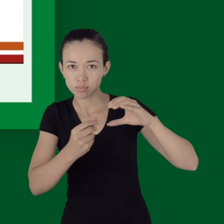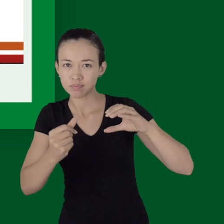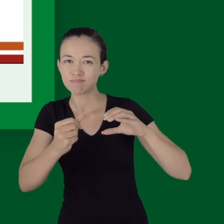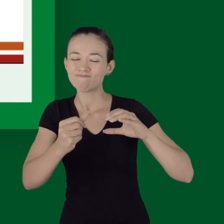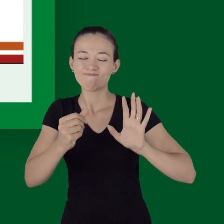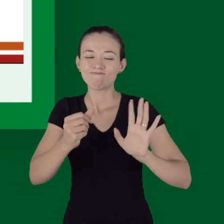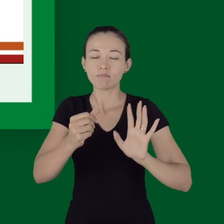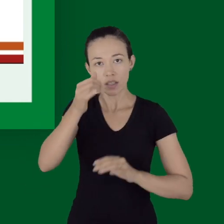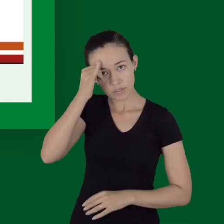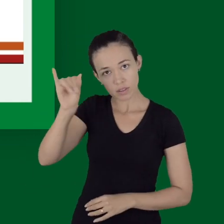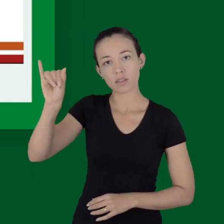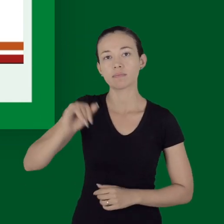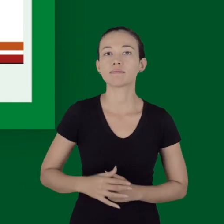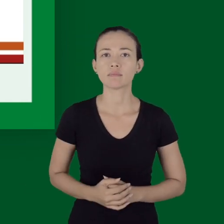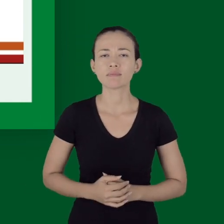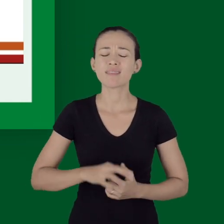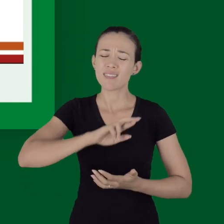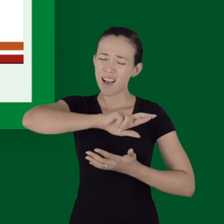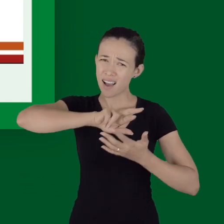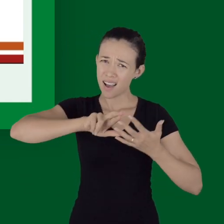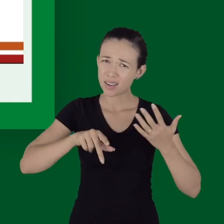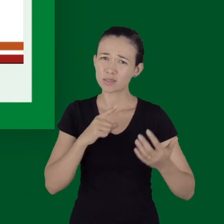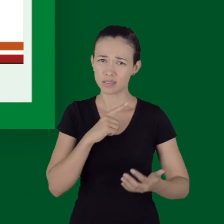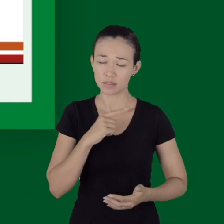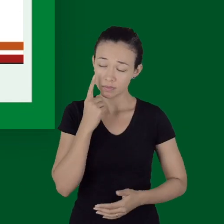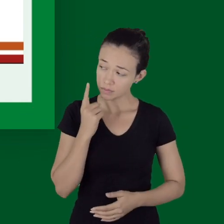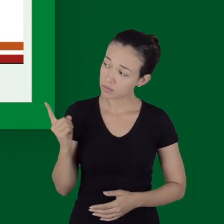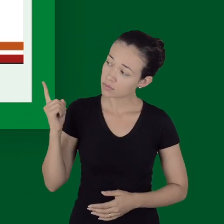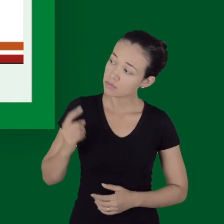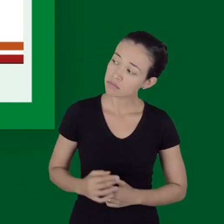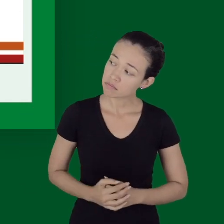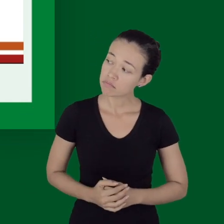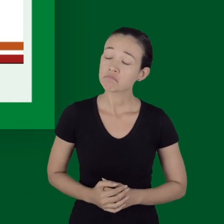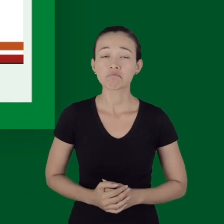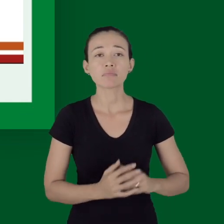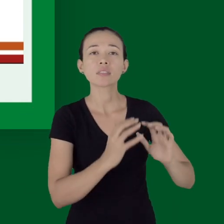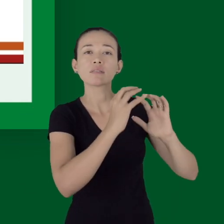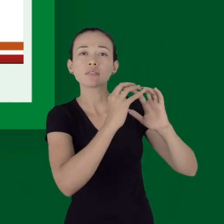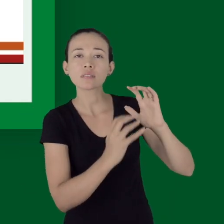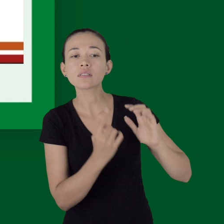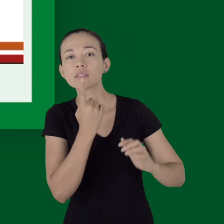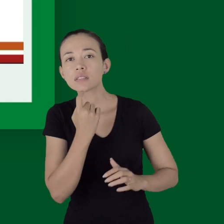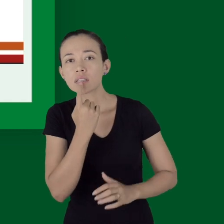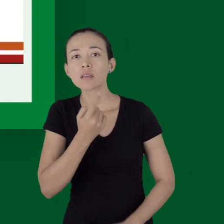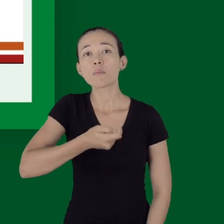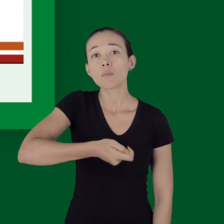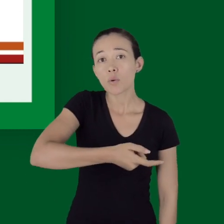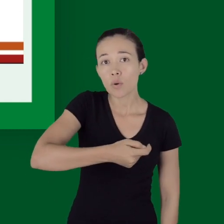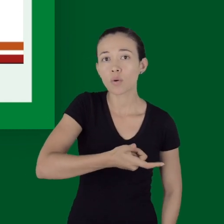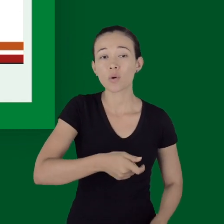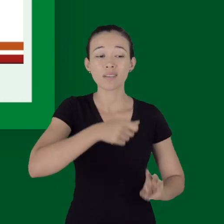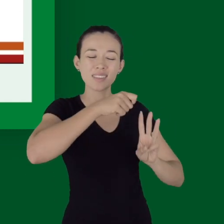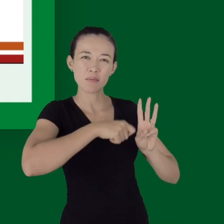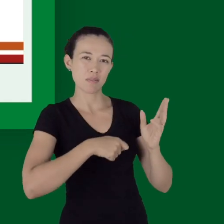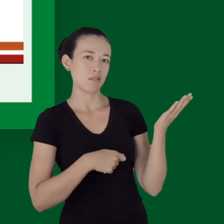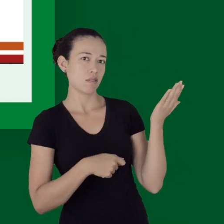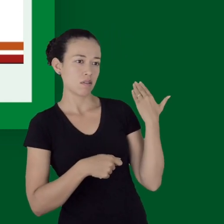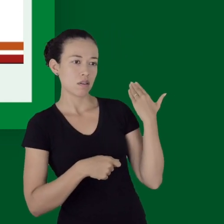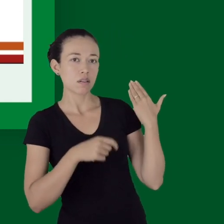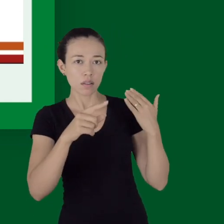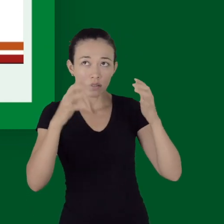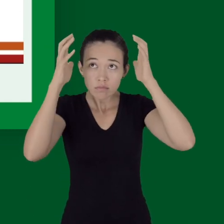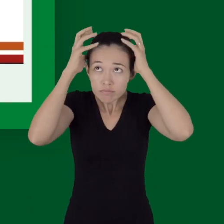cerebral, punção em sítio arterial não compressível nos últimos 7 anos, discrasias sanguíneas, plaquetas menor que 100.000, INR acima